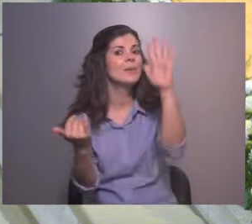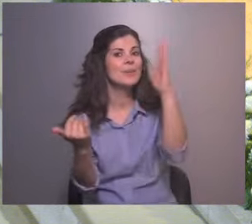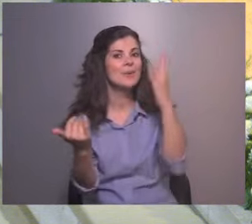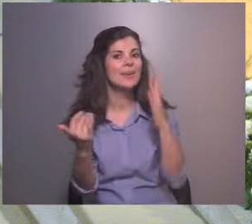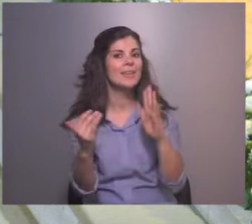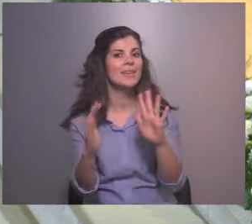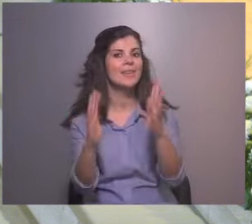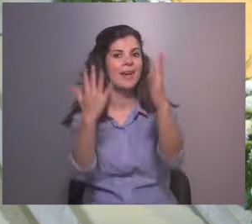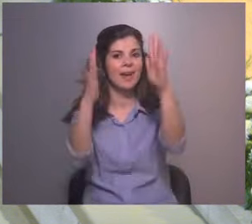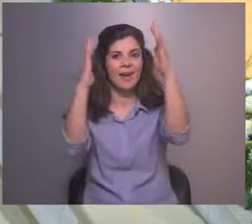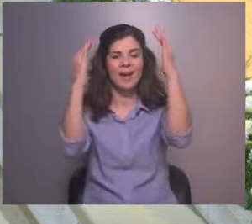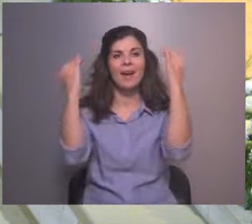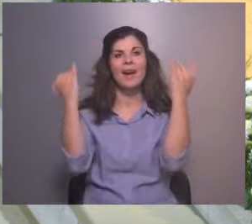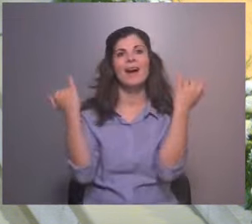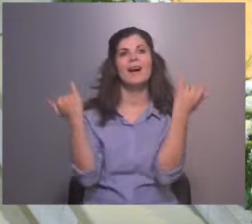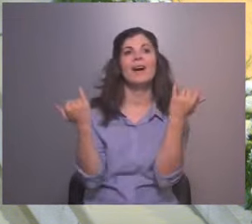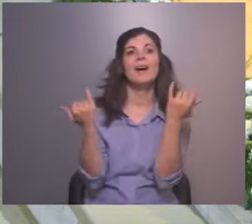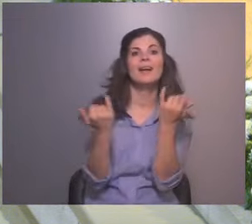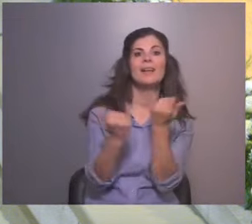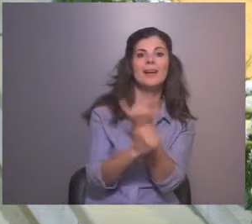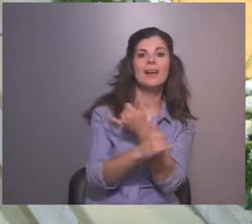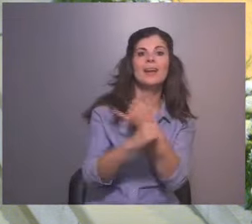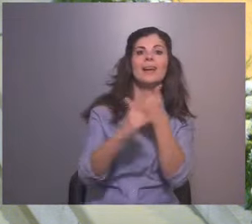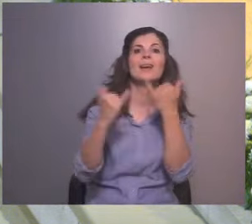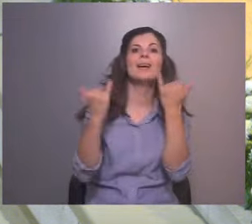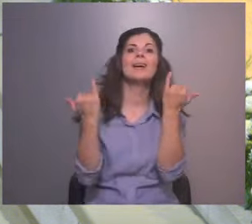Cantamos.